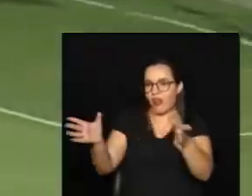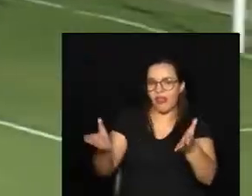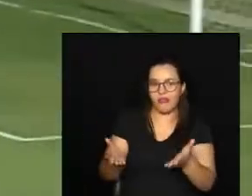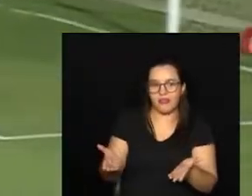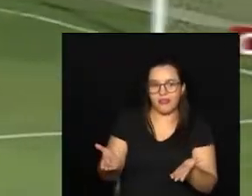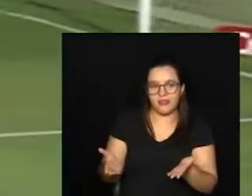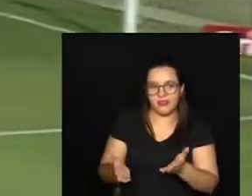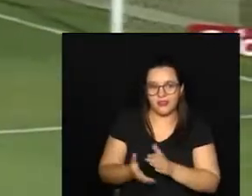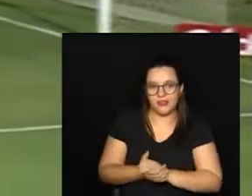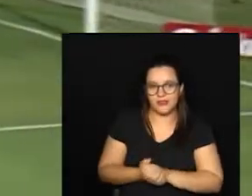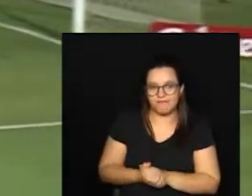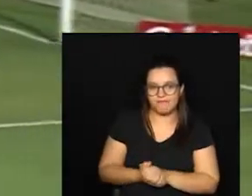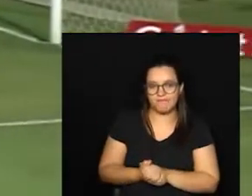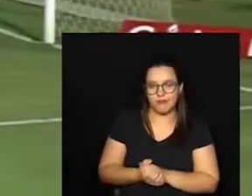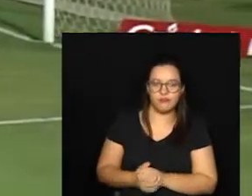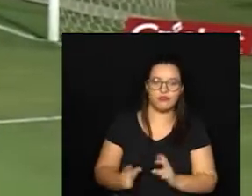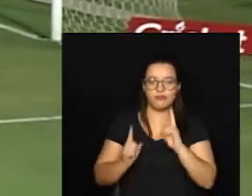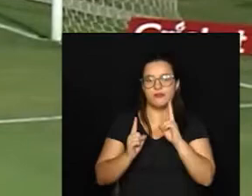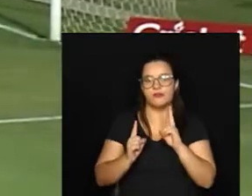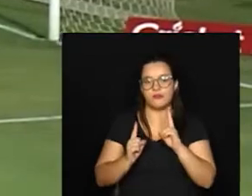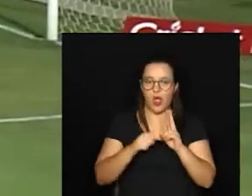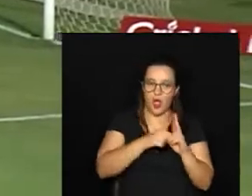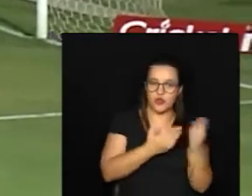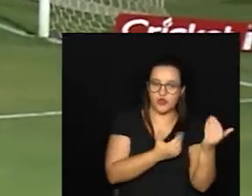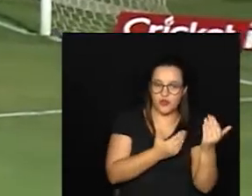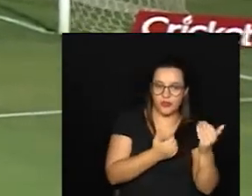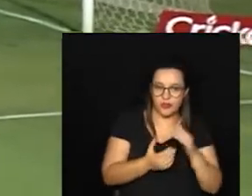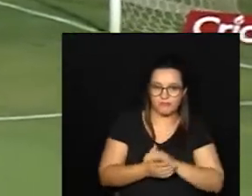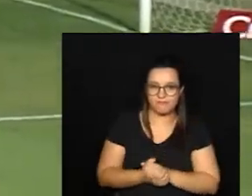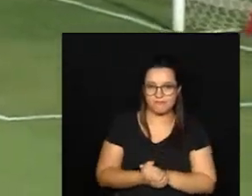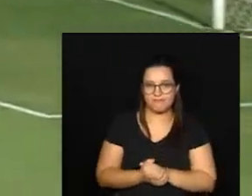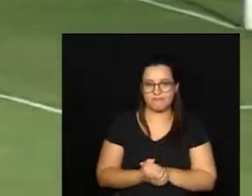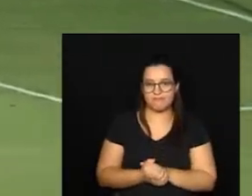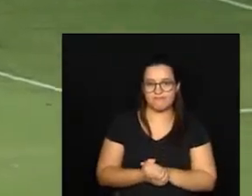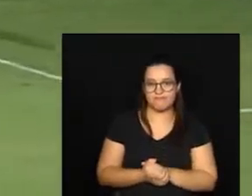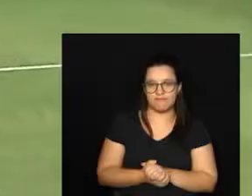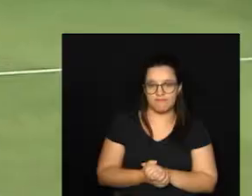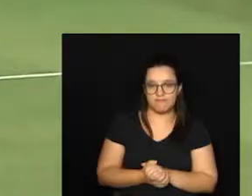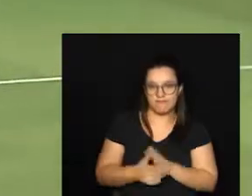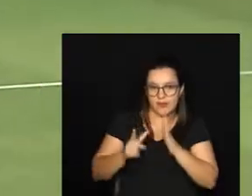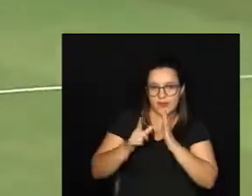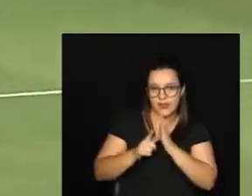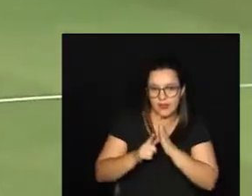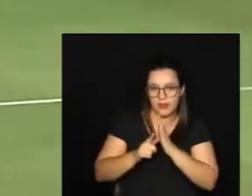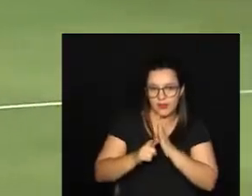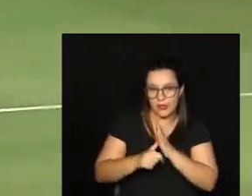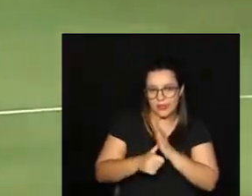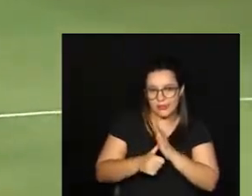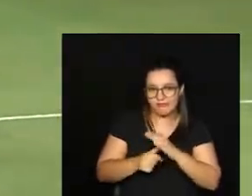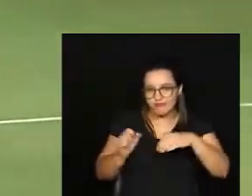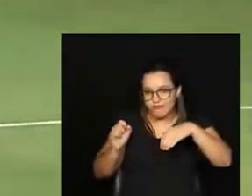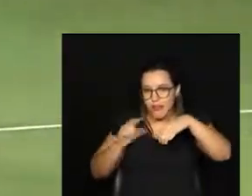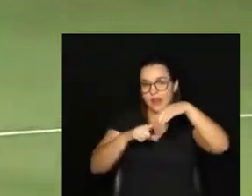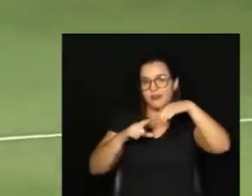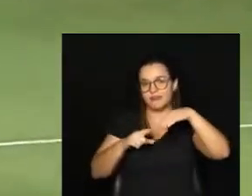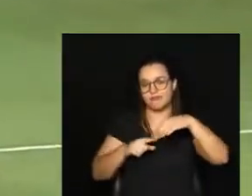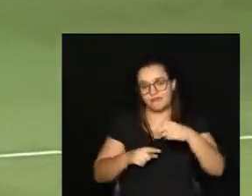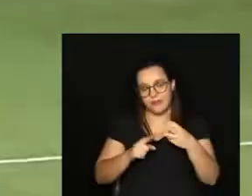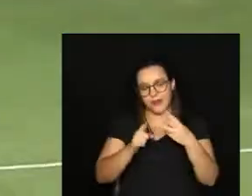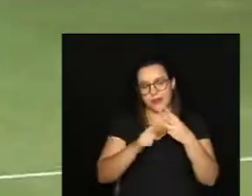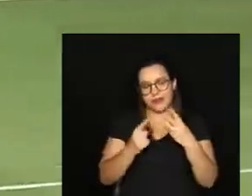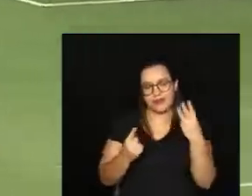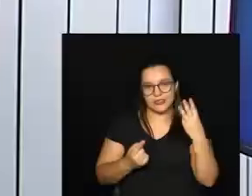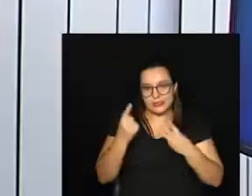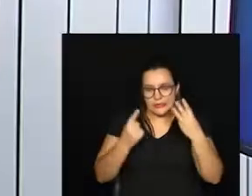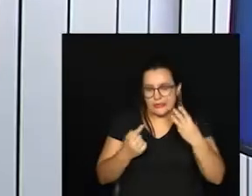colocou de novo o Juventude em vantagem 2-1 e depois o Apodi deu esse carrinho com o braço levantado, pênalti muito